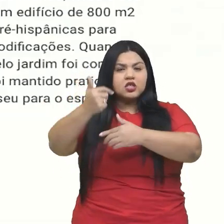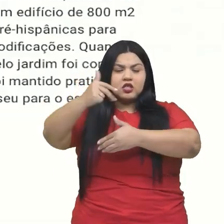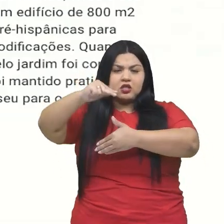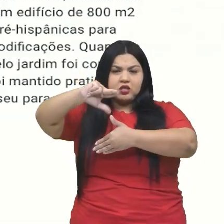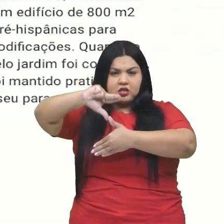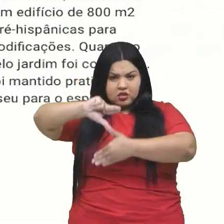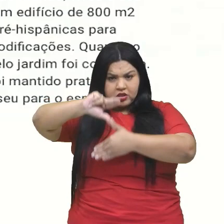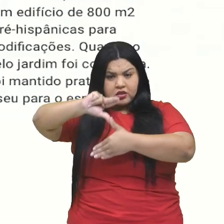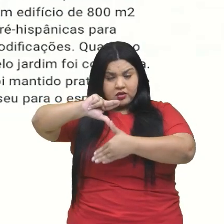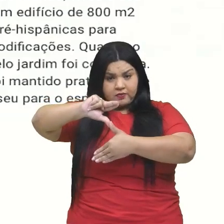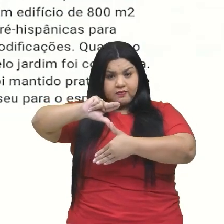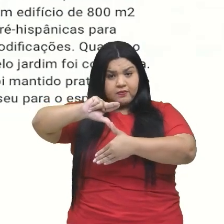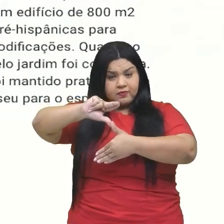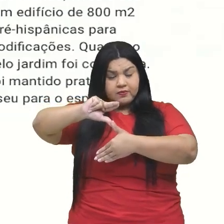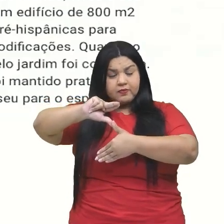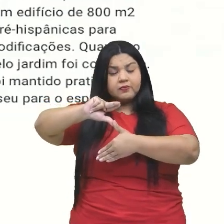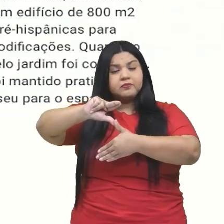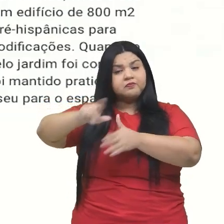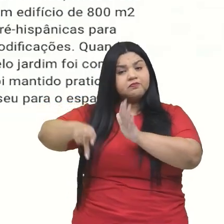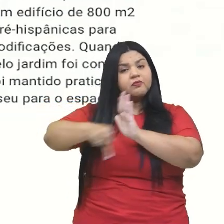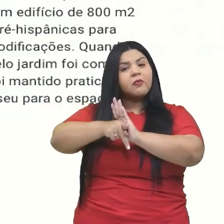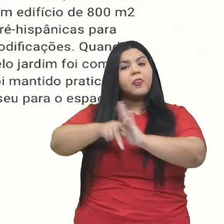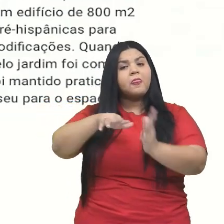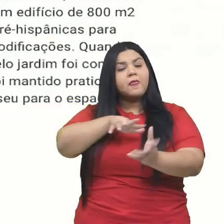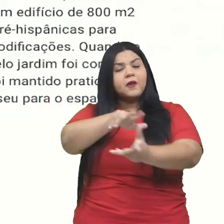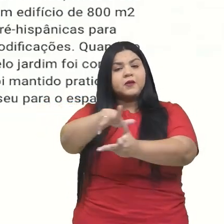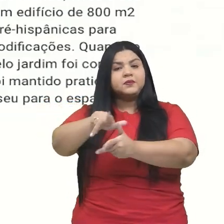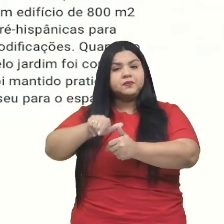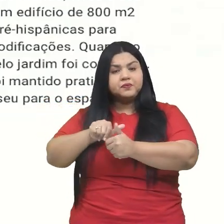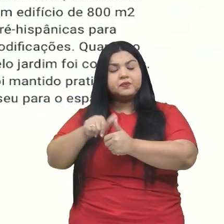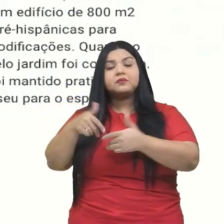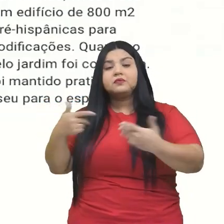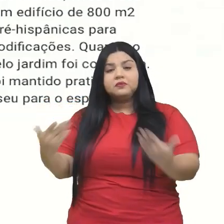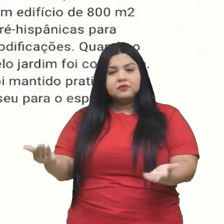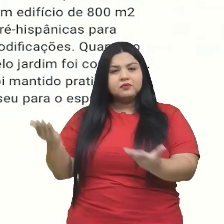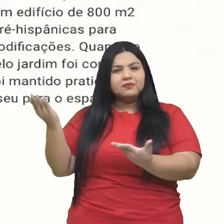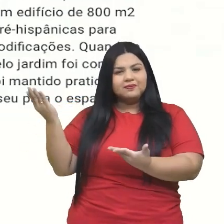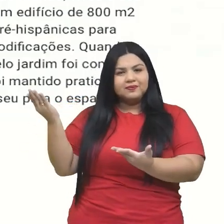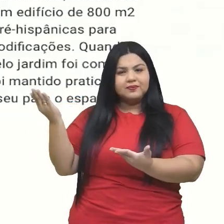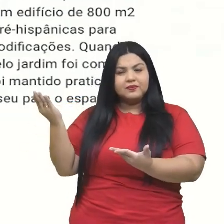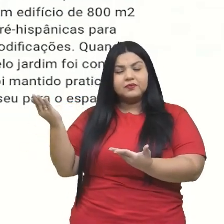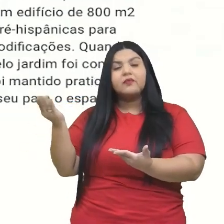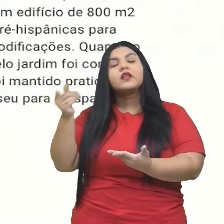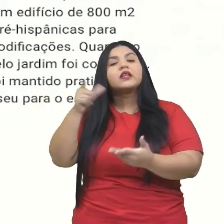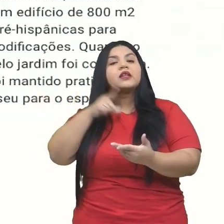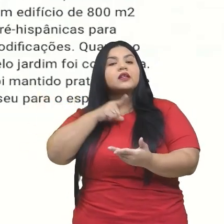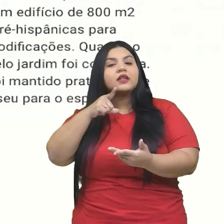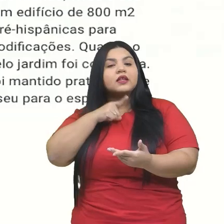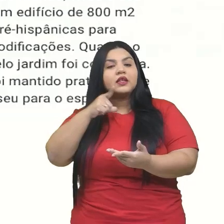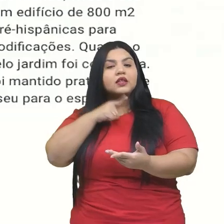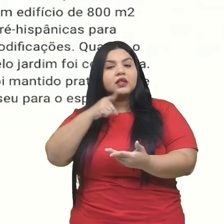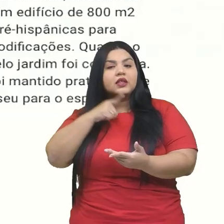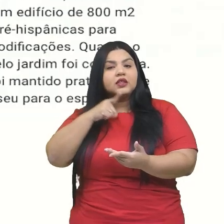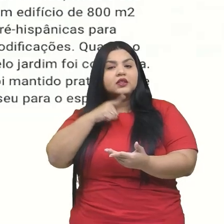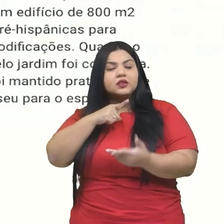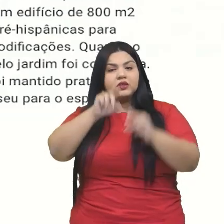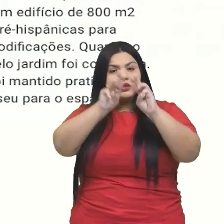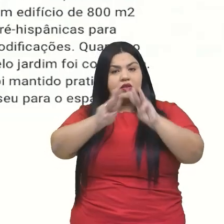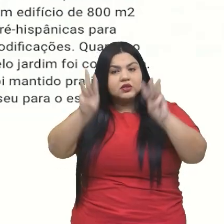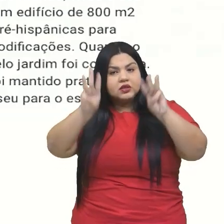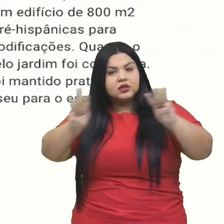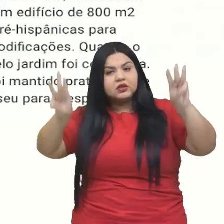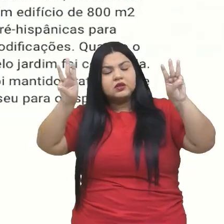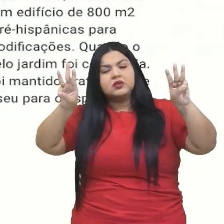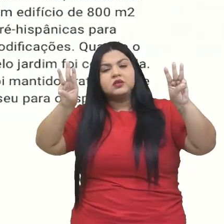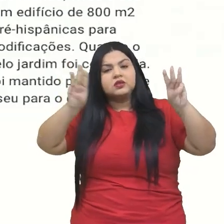renomadas artistas latino-americanas do mundo. E aí, olha só, a gente tem aqui no site Museu Frida